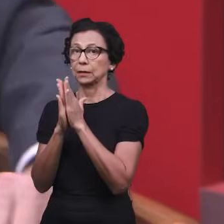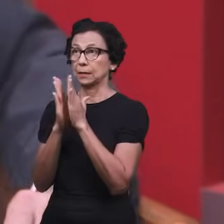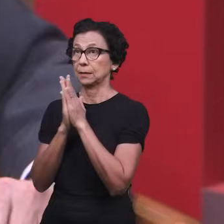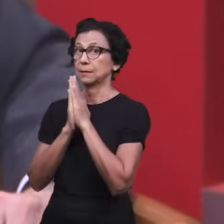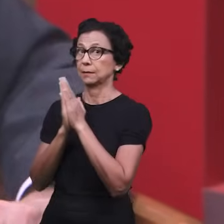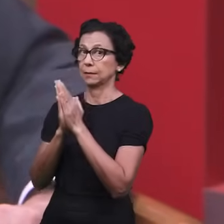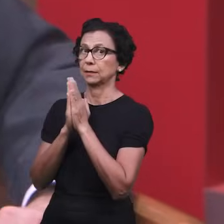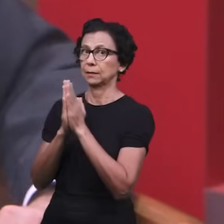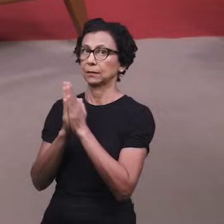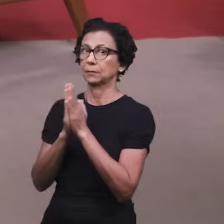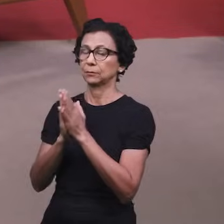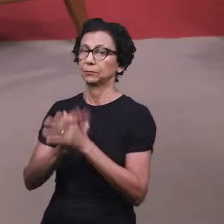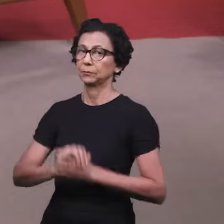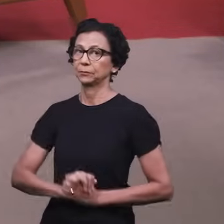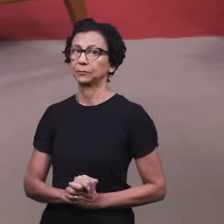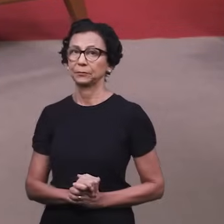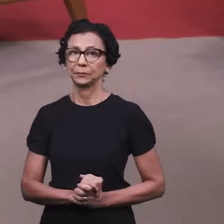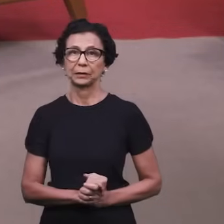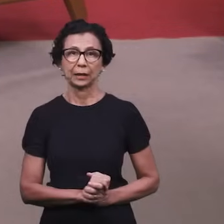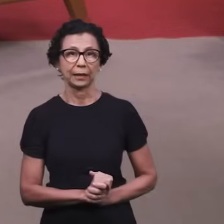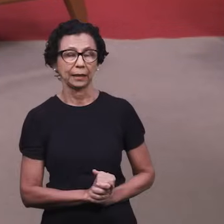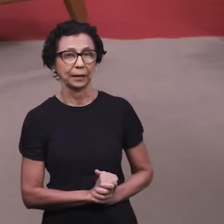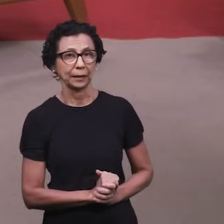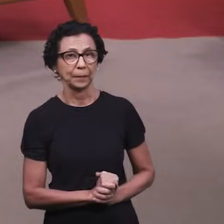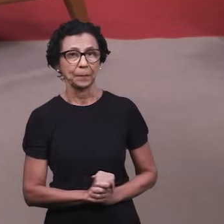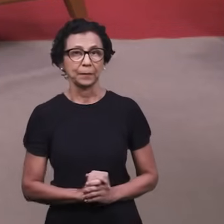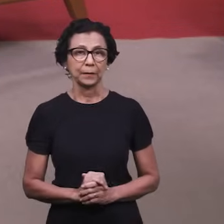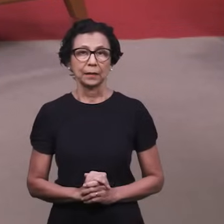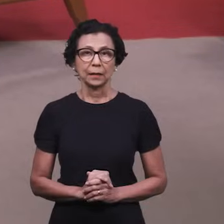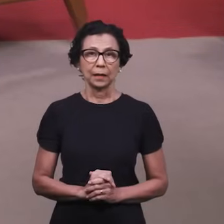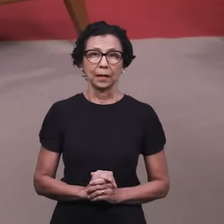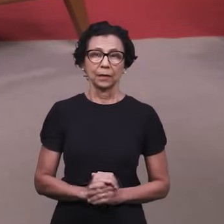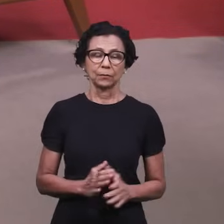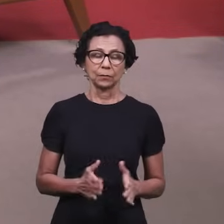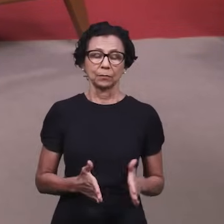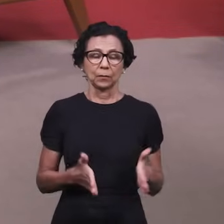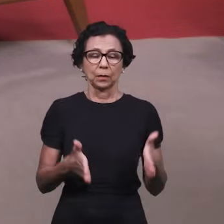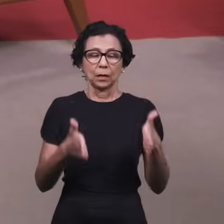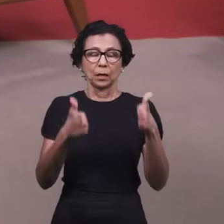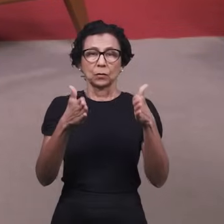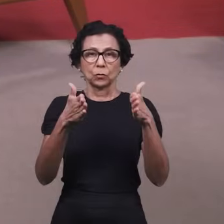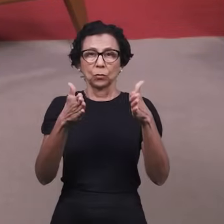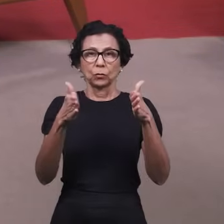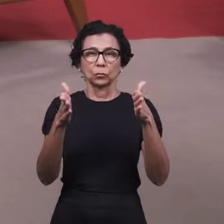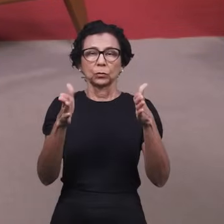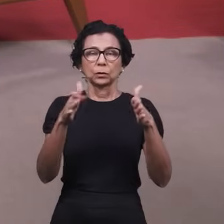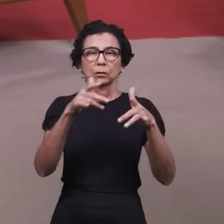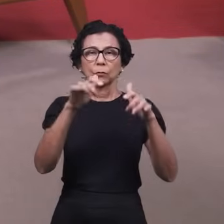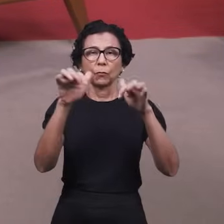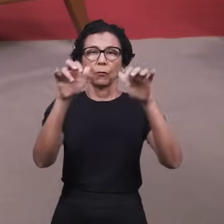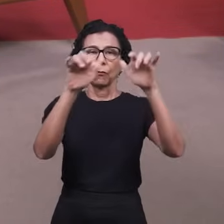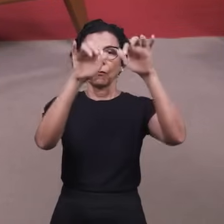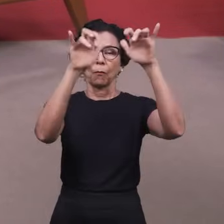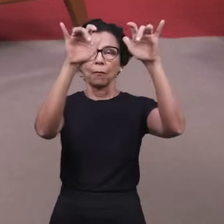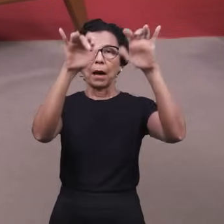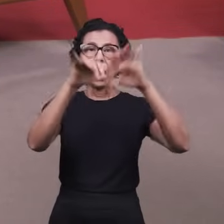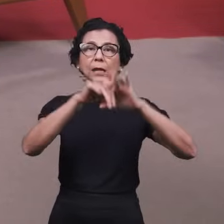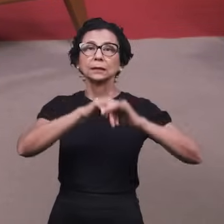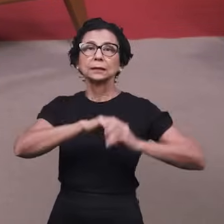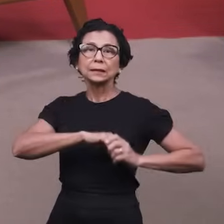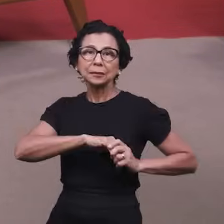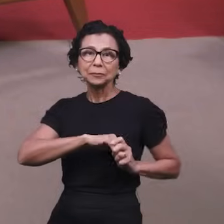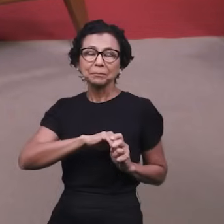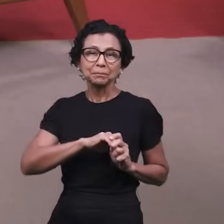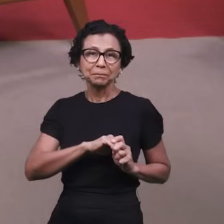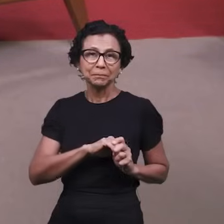preservado pelo Senhor. Mesmo. E os pós aromáticos. Amém. Né? Estamos aproximando o final de um ano. Isso. Né?